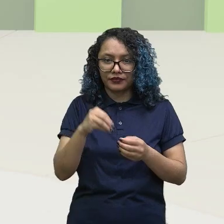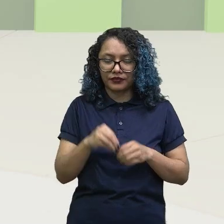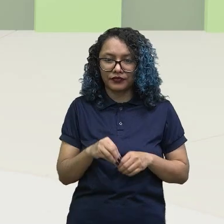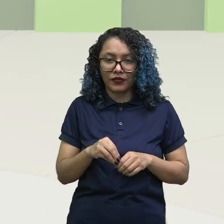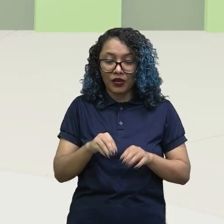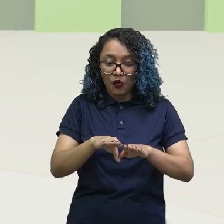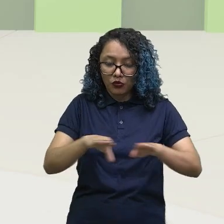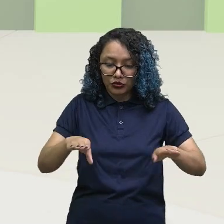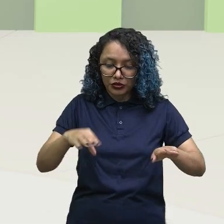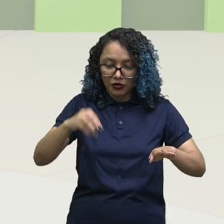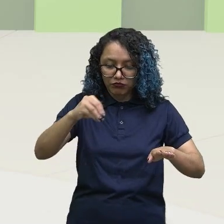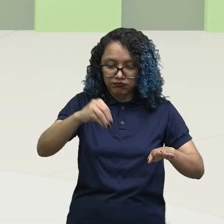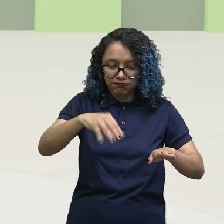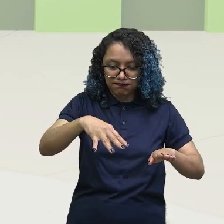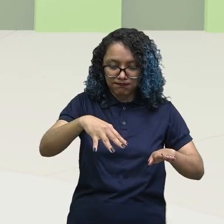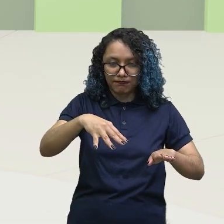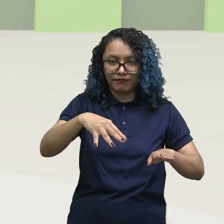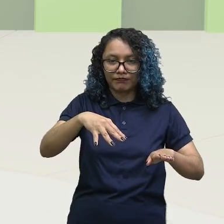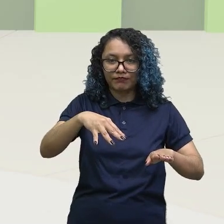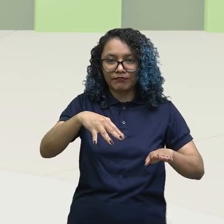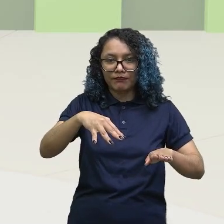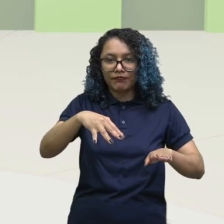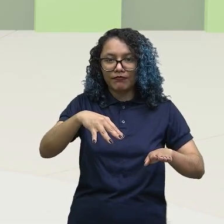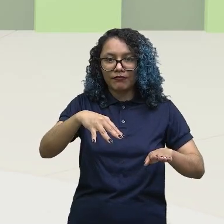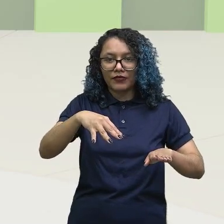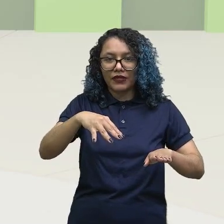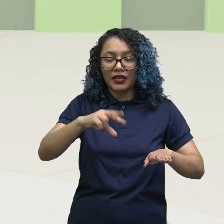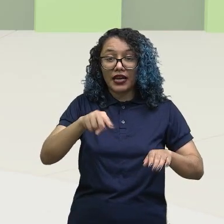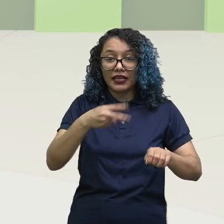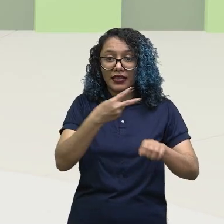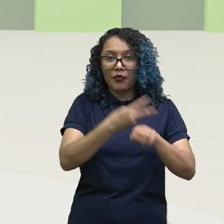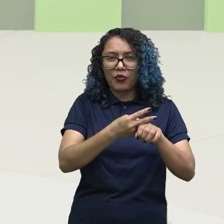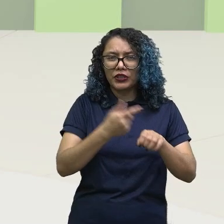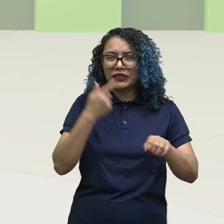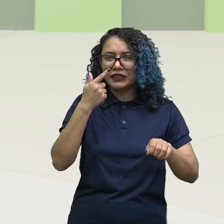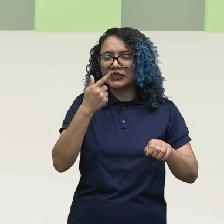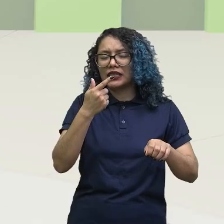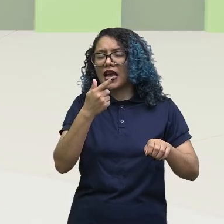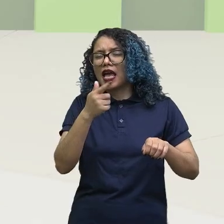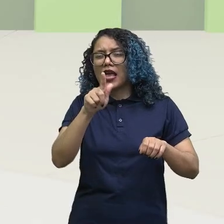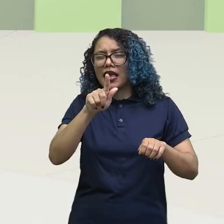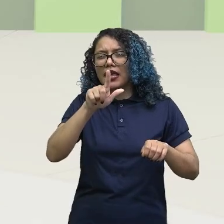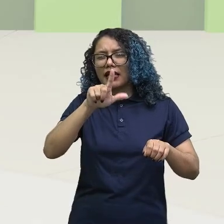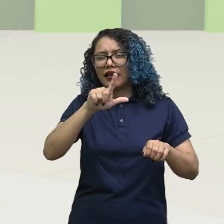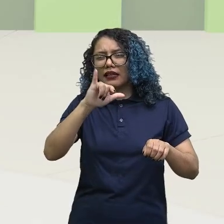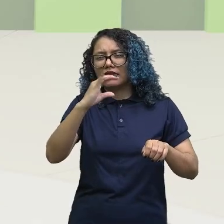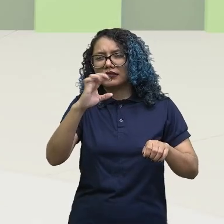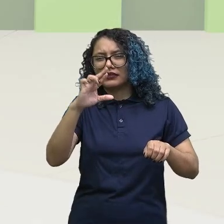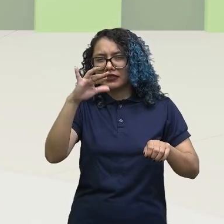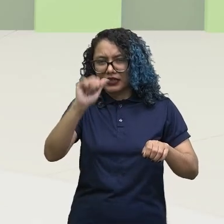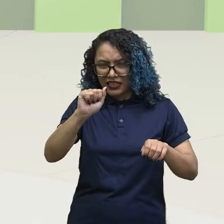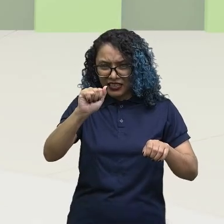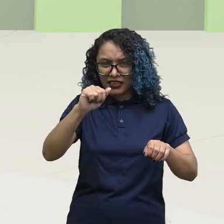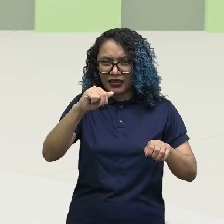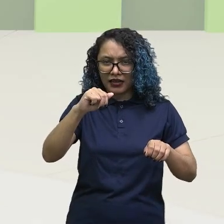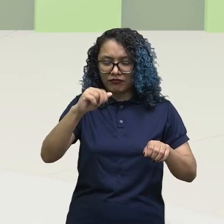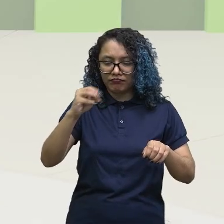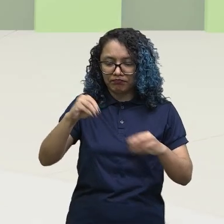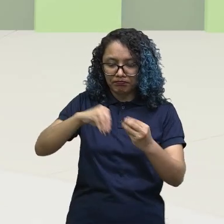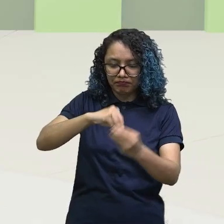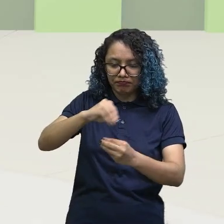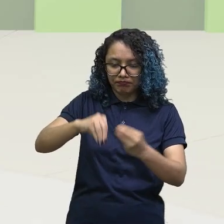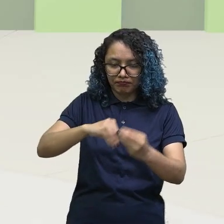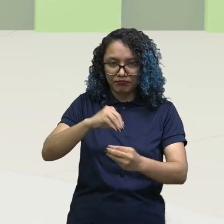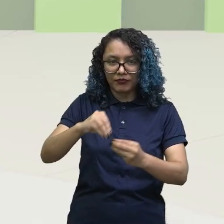chão, tá? E logo em cima colocar glicerina, você está colocando um oxidante muito forte ali, a